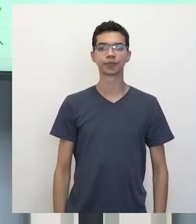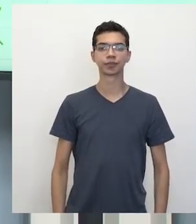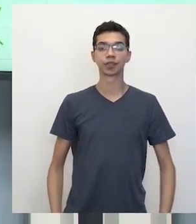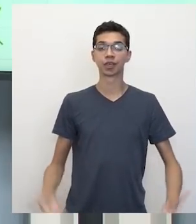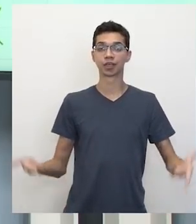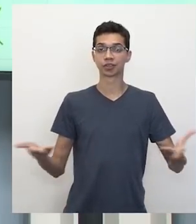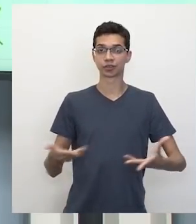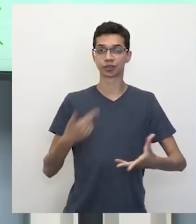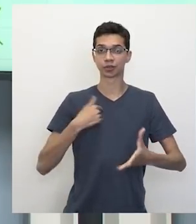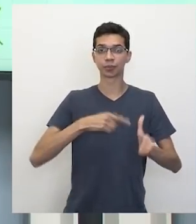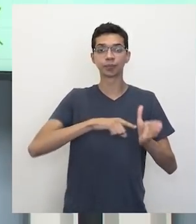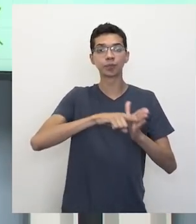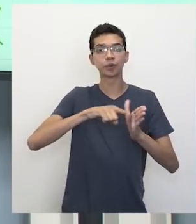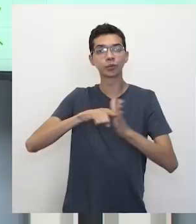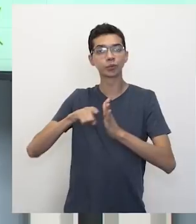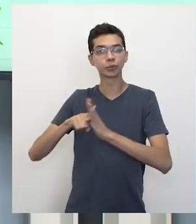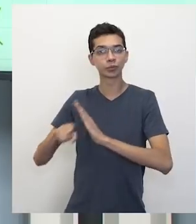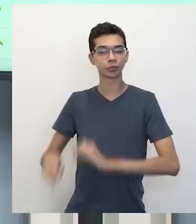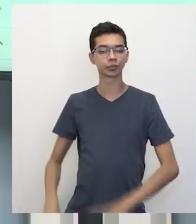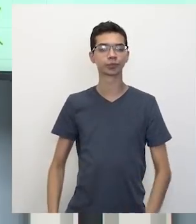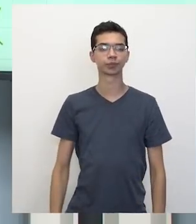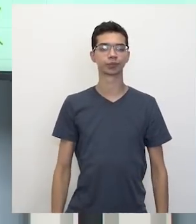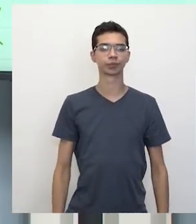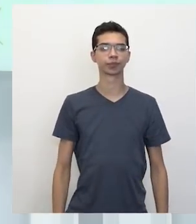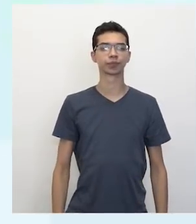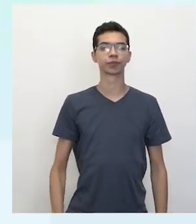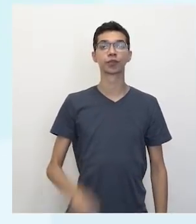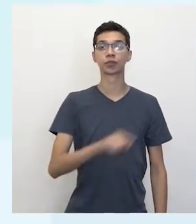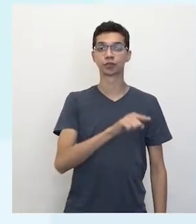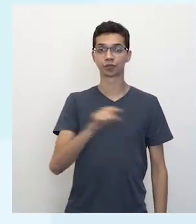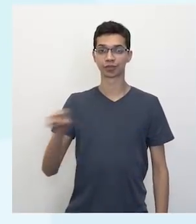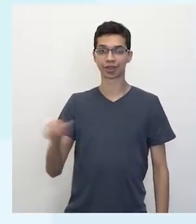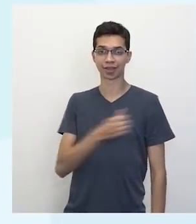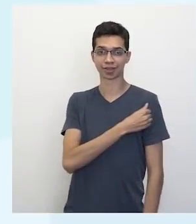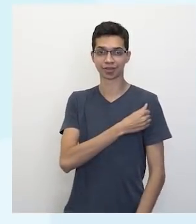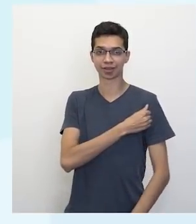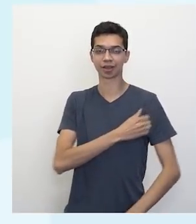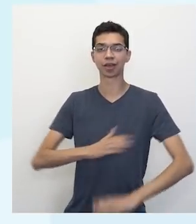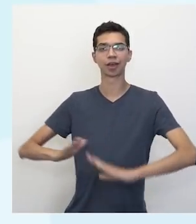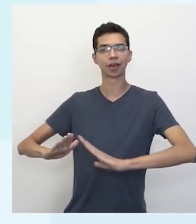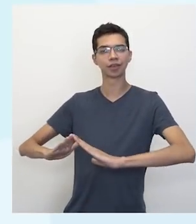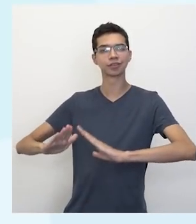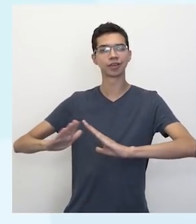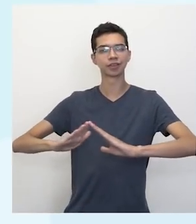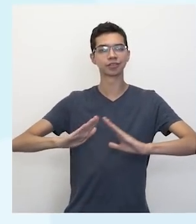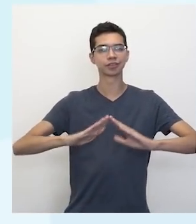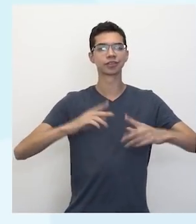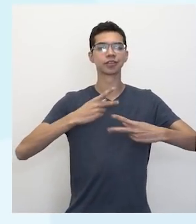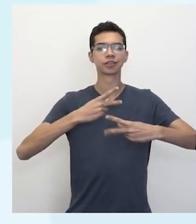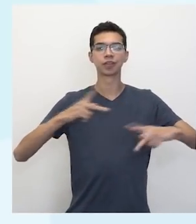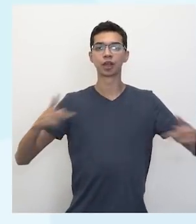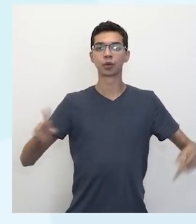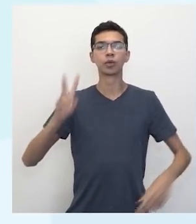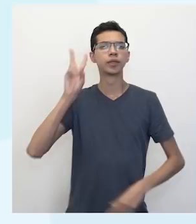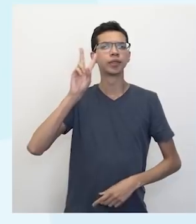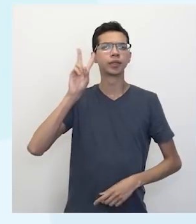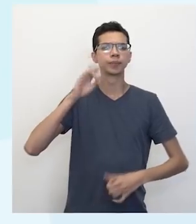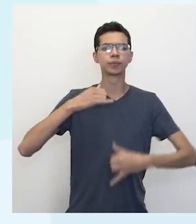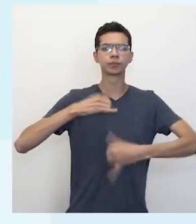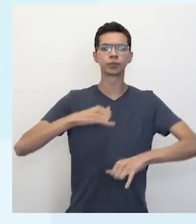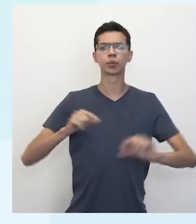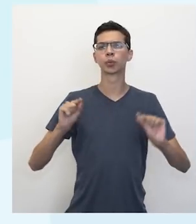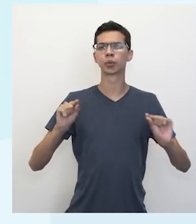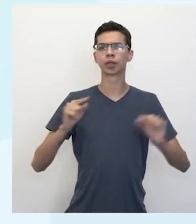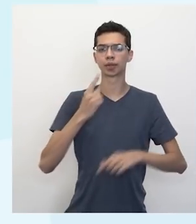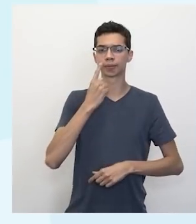Agora eu pergunto para vocês, o que vocês, alunos aí em casa, lembram de energia? Olhando a imagem que a gente